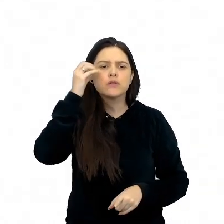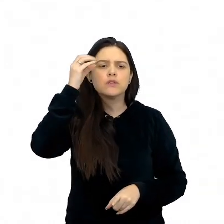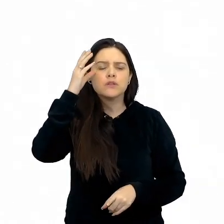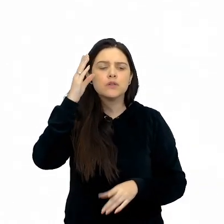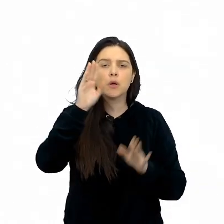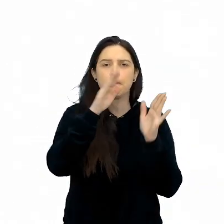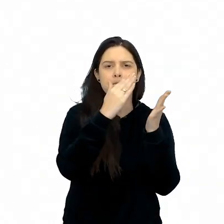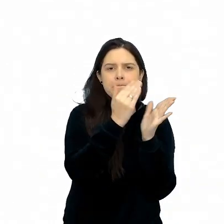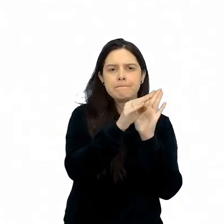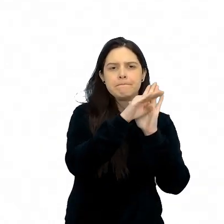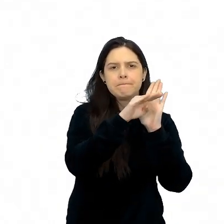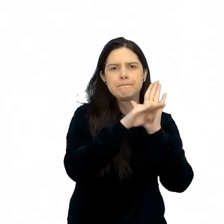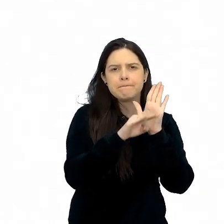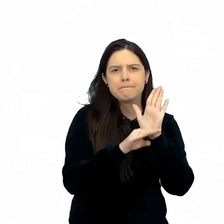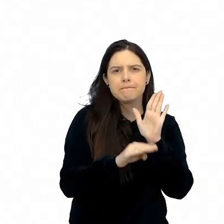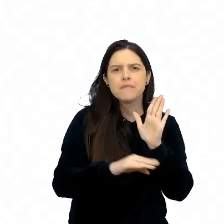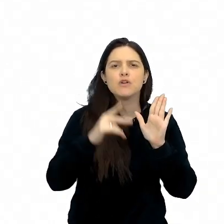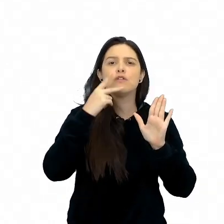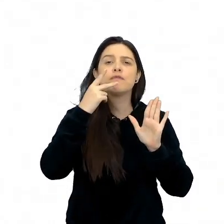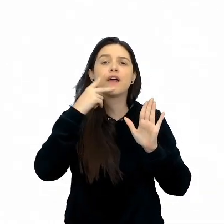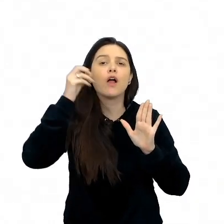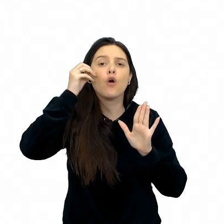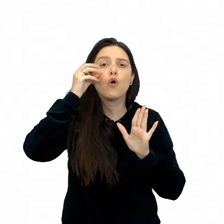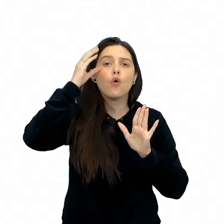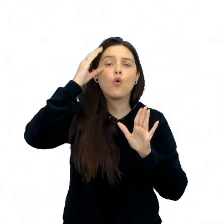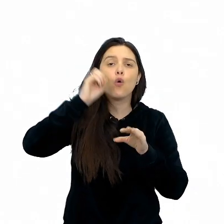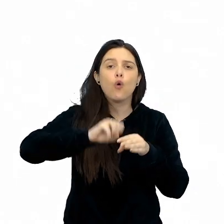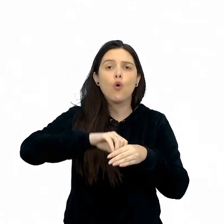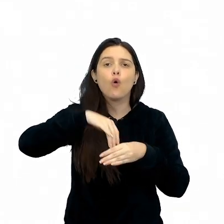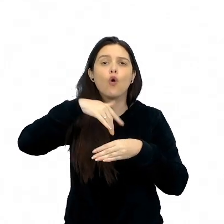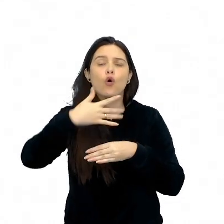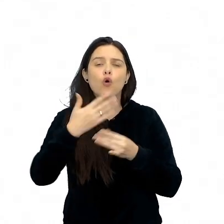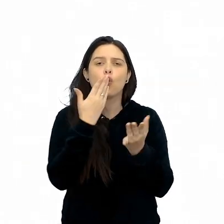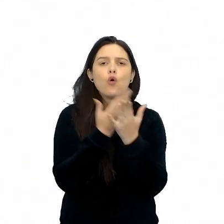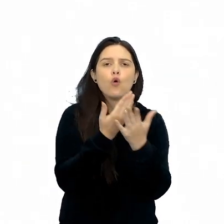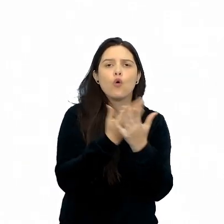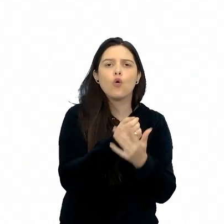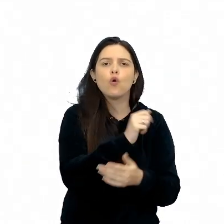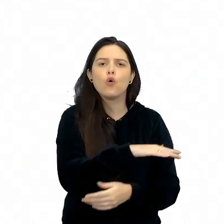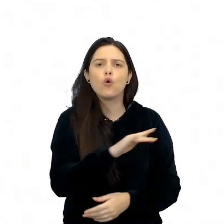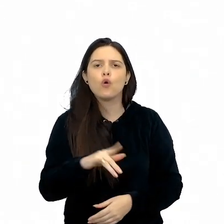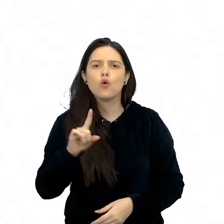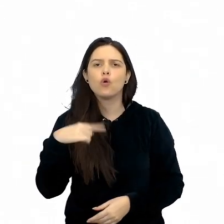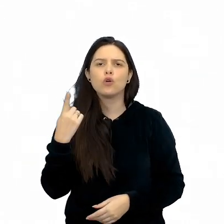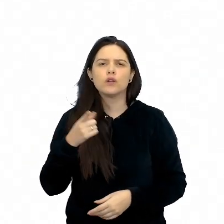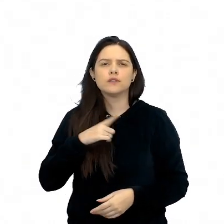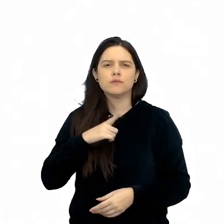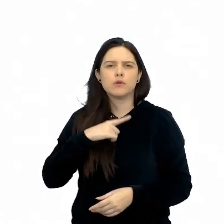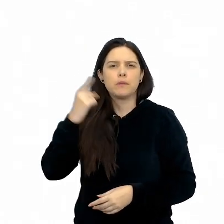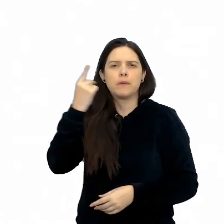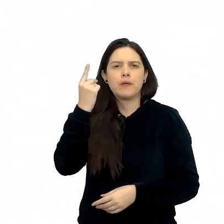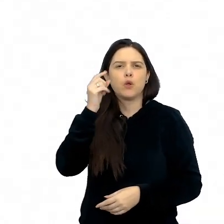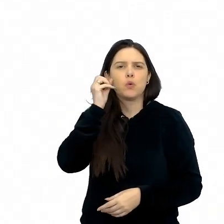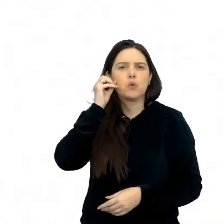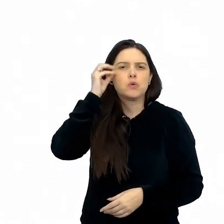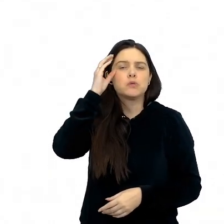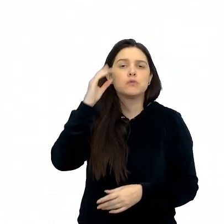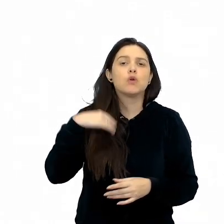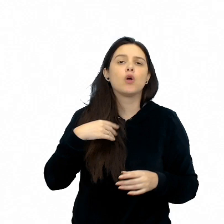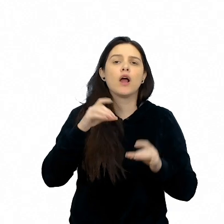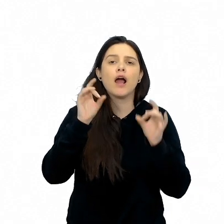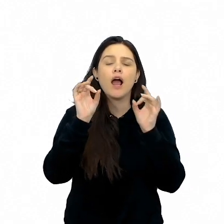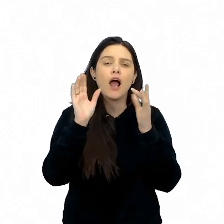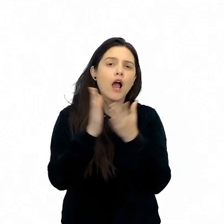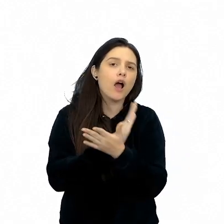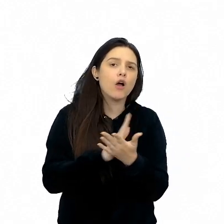panorama deles, né? Então, quando a gente fala de conhecimento do conteúdo e dos estudantes, nós estamos relacionando o quê? O conhecimento do conteúdo no sentido de